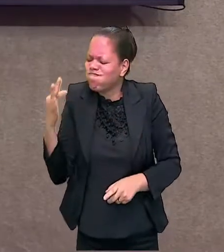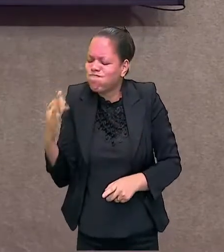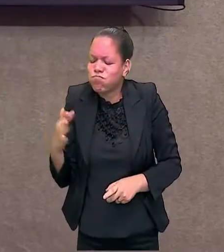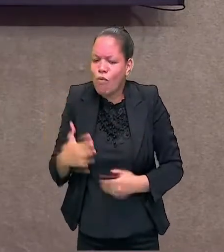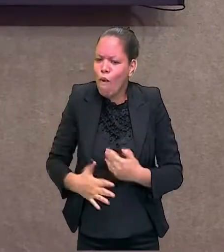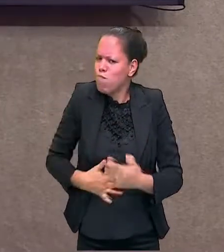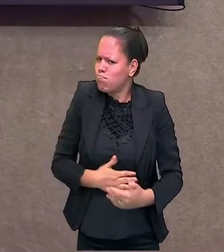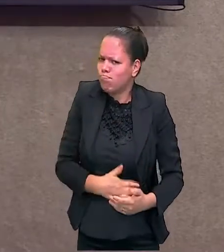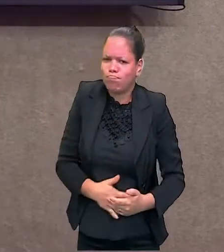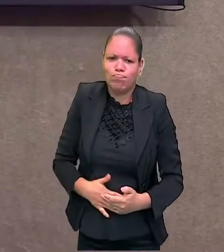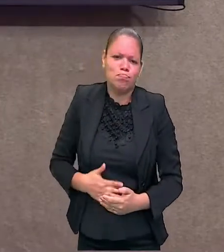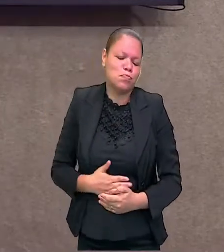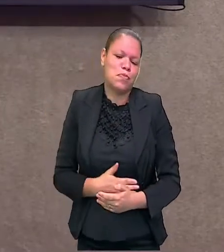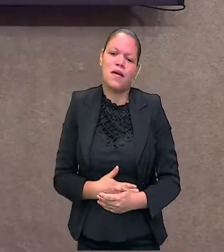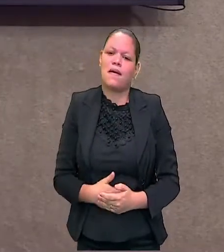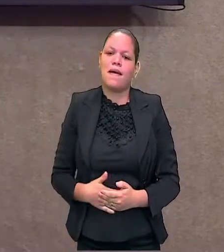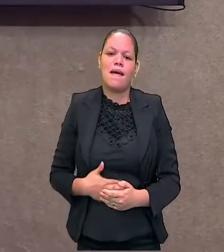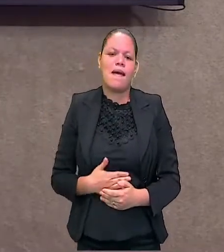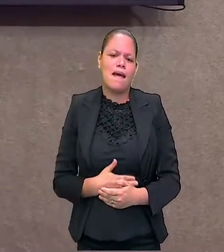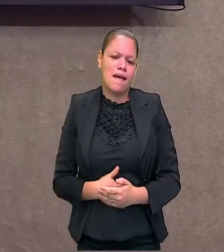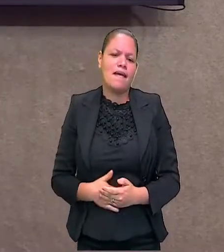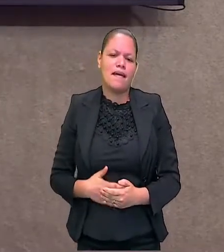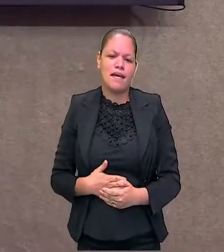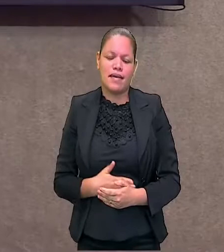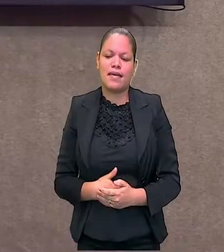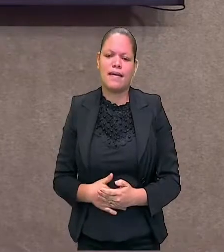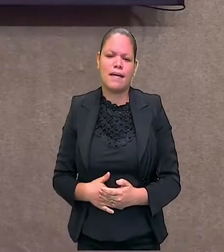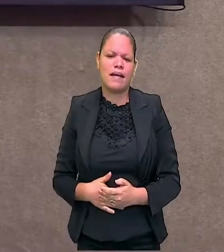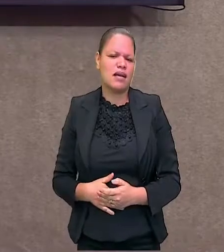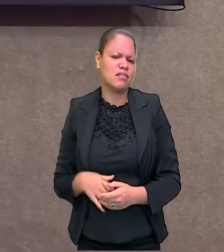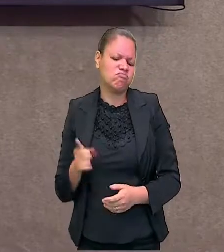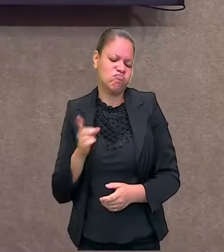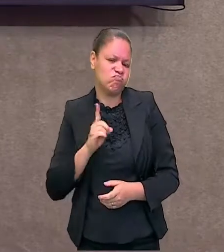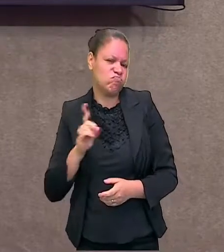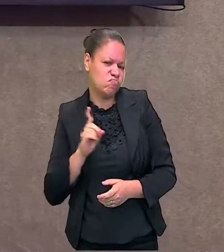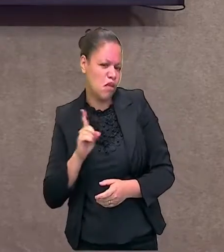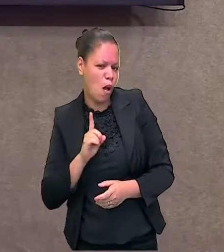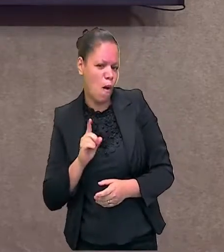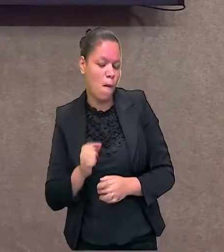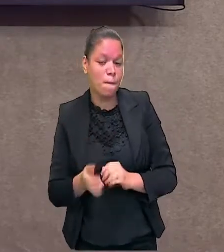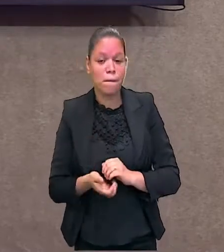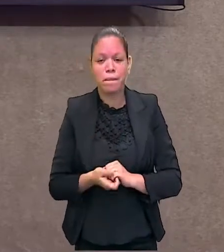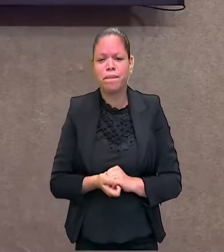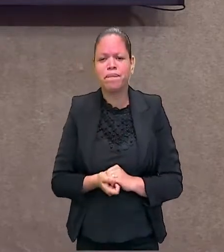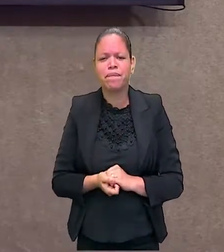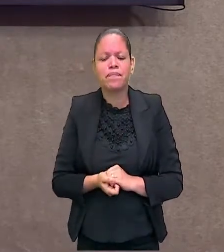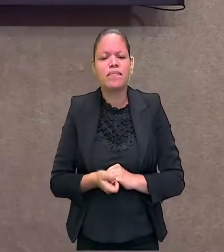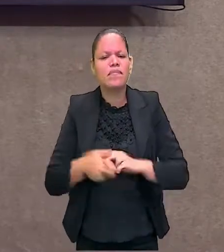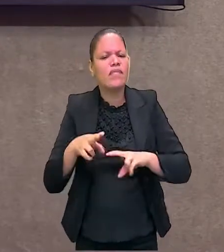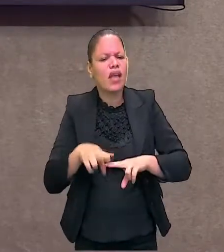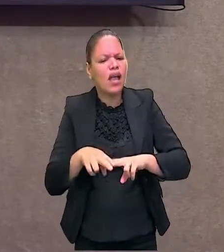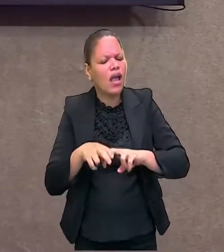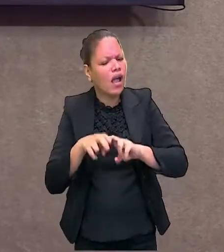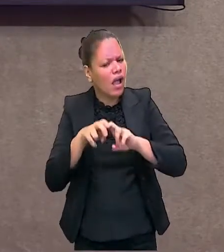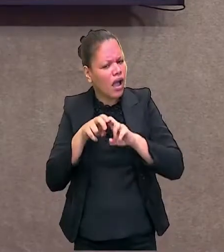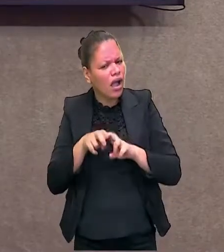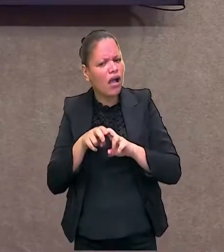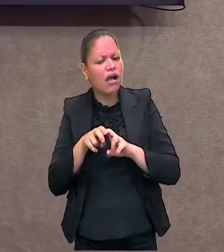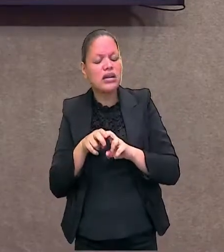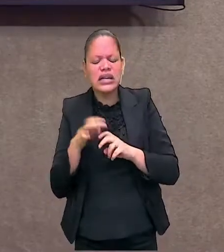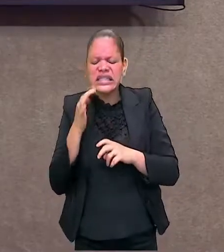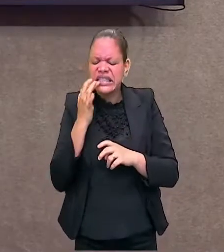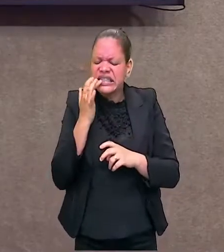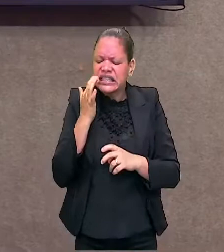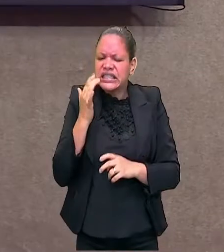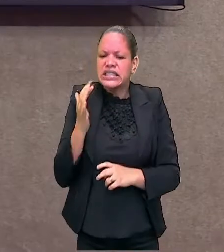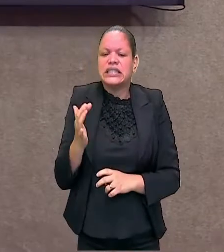seus dentes, assim como algo muito gelado, muitas pessoas sentem, e também pode queimar a